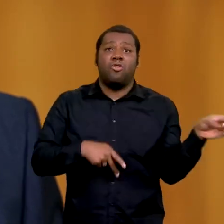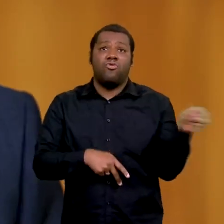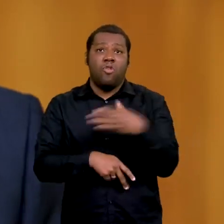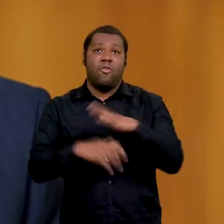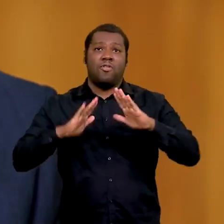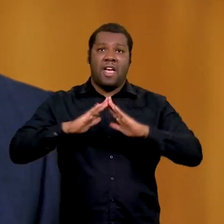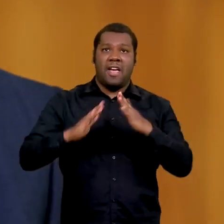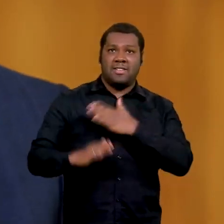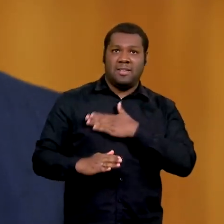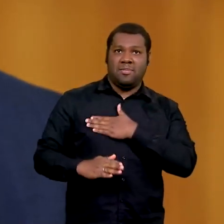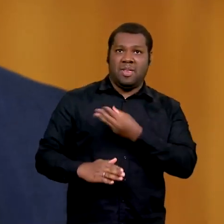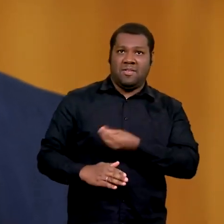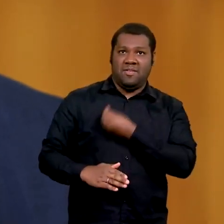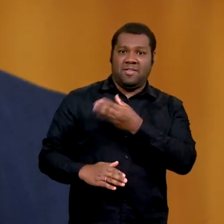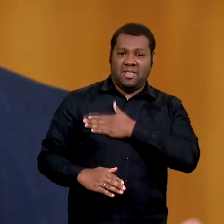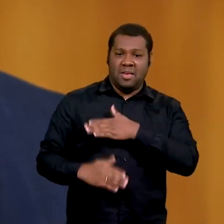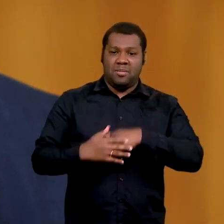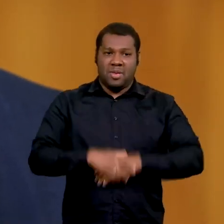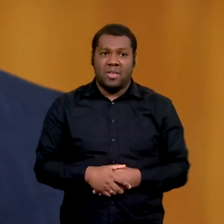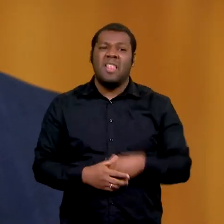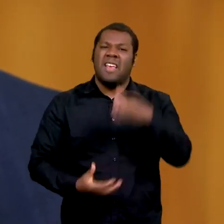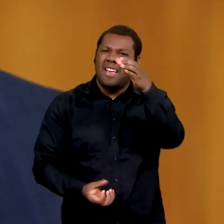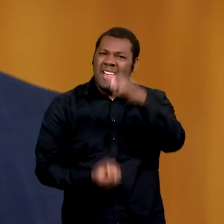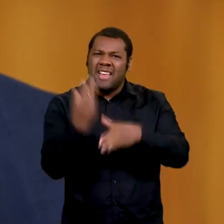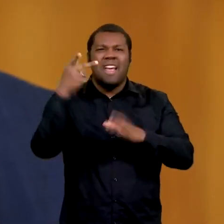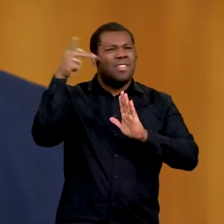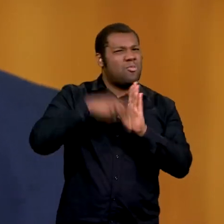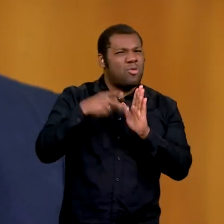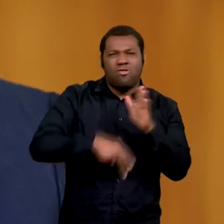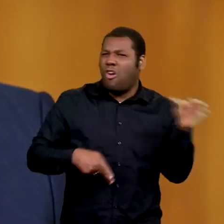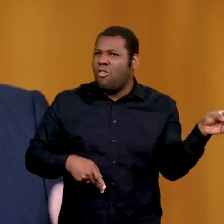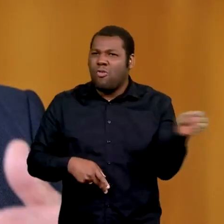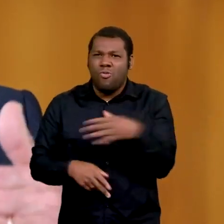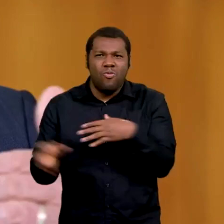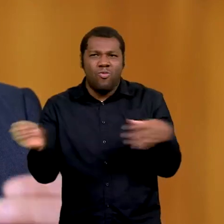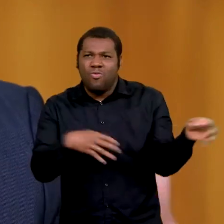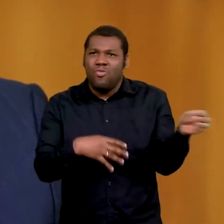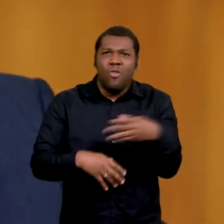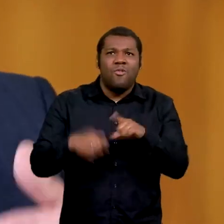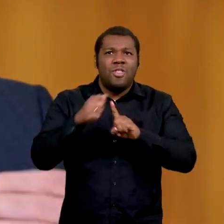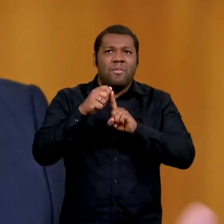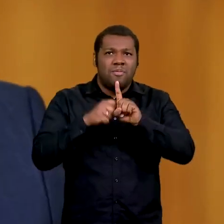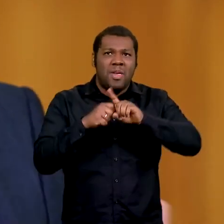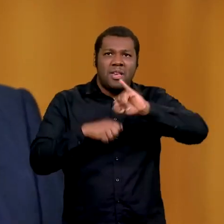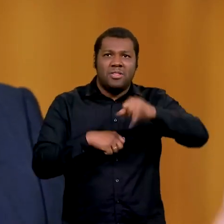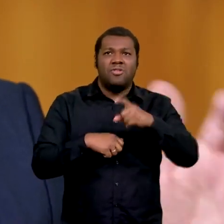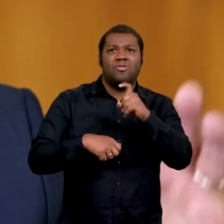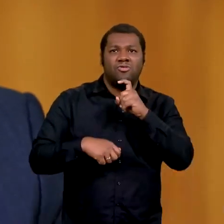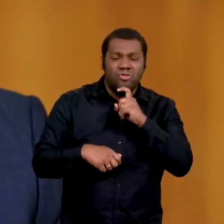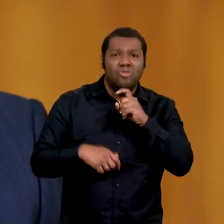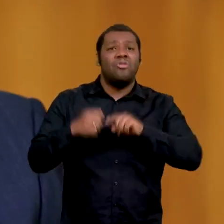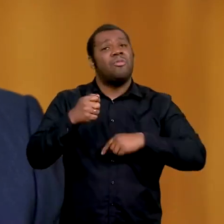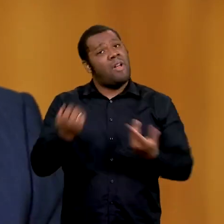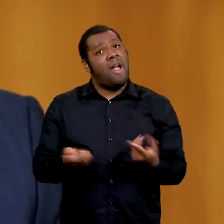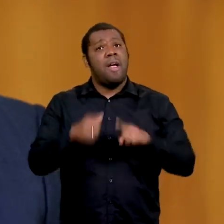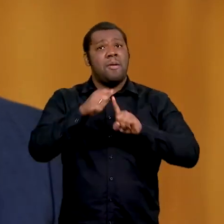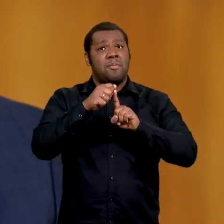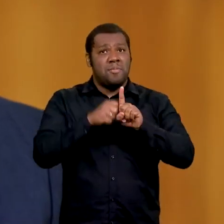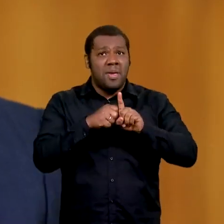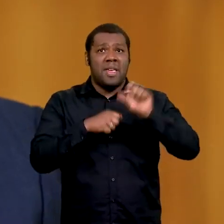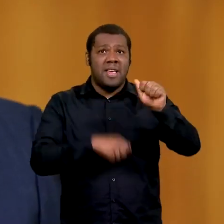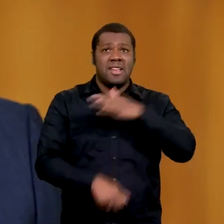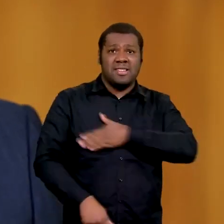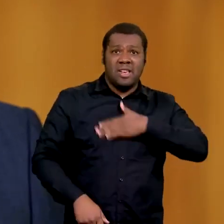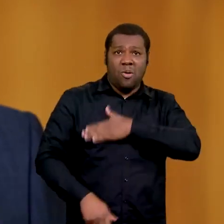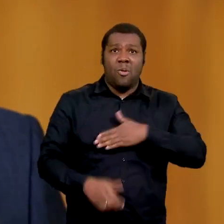nós vamos lançar muitos programas agora no meio de julho para quem Agosto a gente comece já com o carro